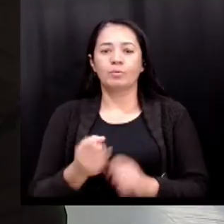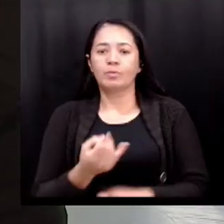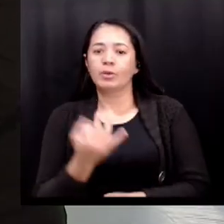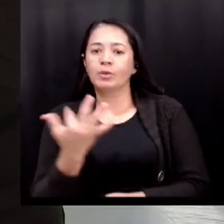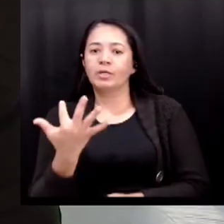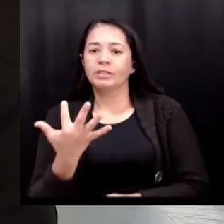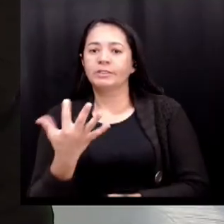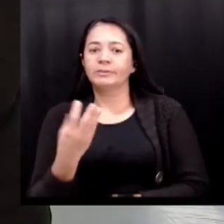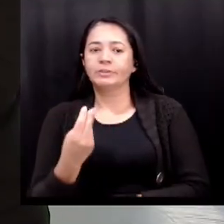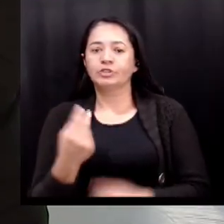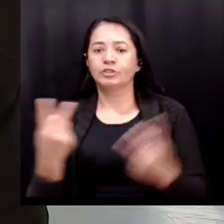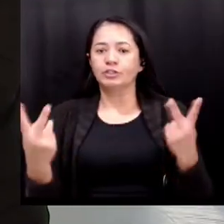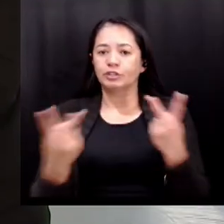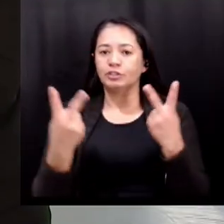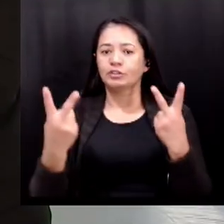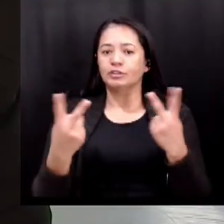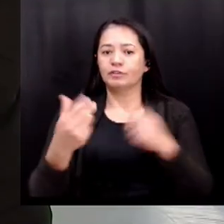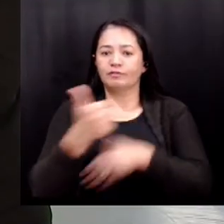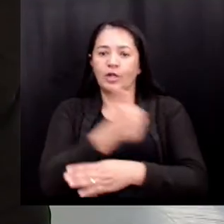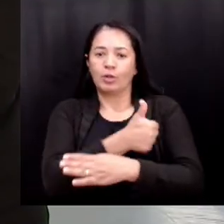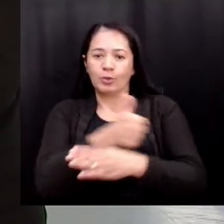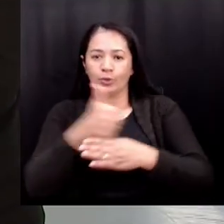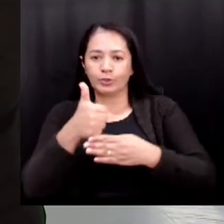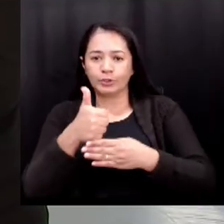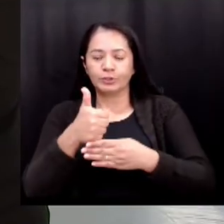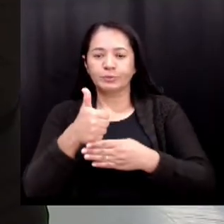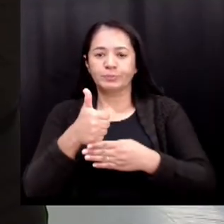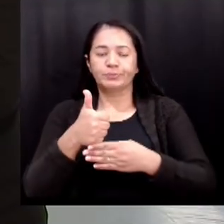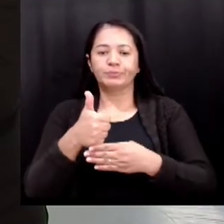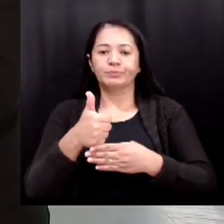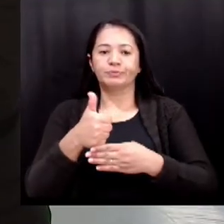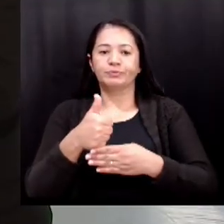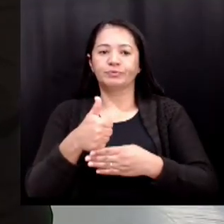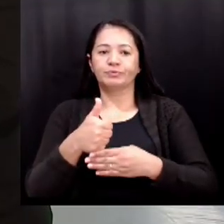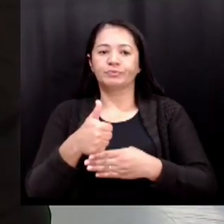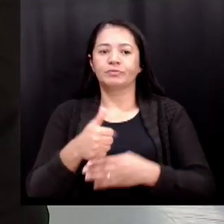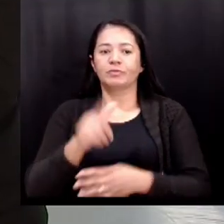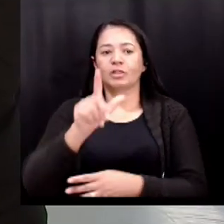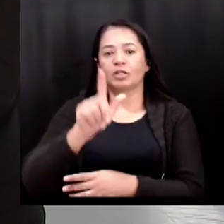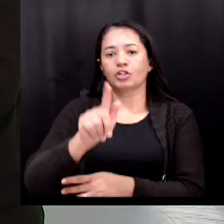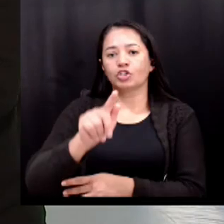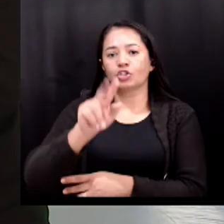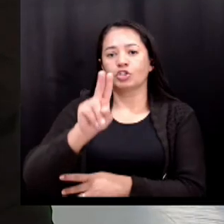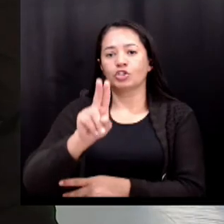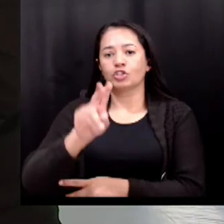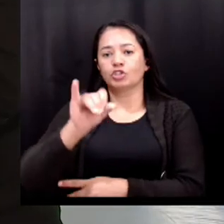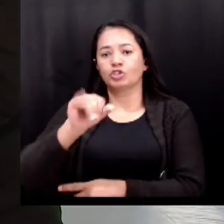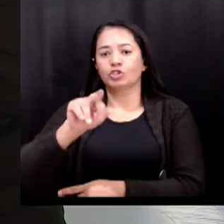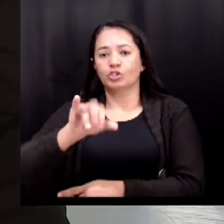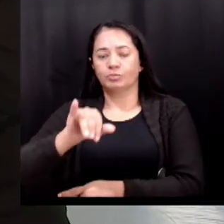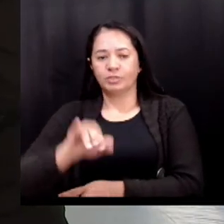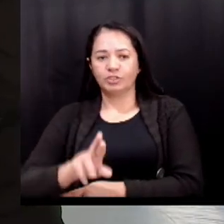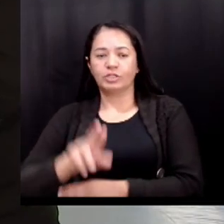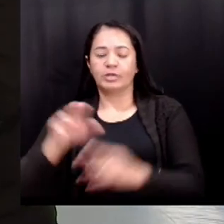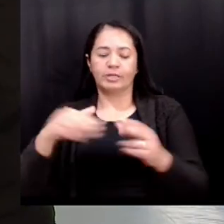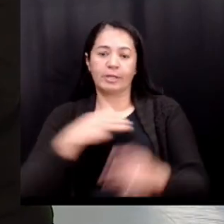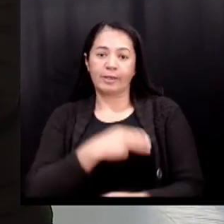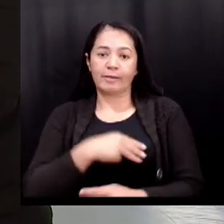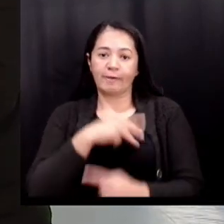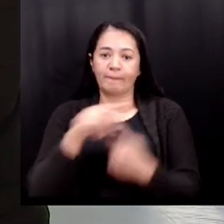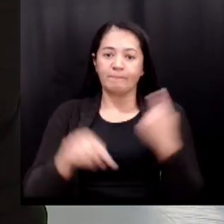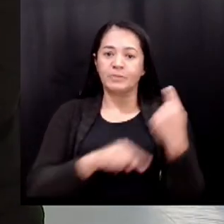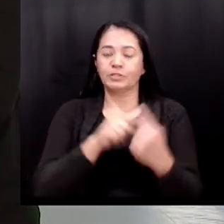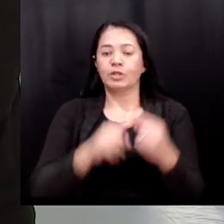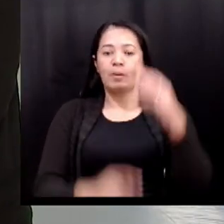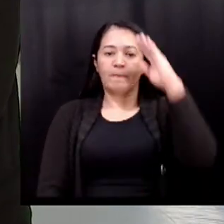valores morais, que a gente chama de giri, que seriam as missões, os pontos principais que fariam com